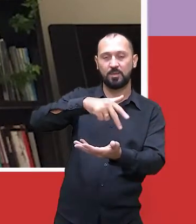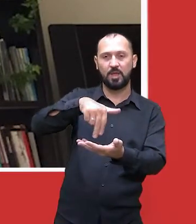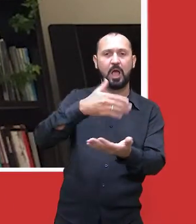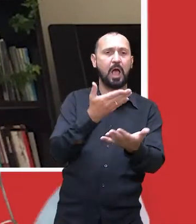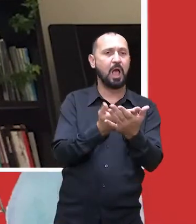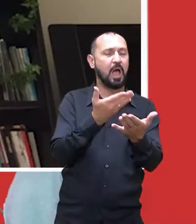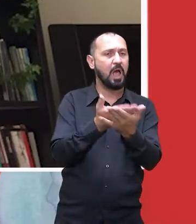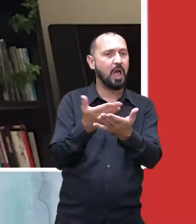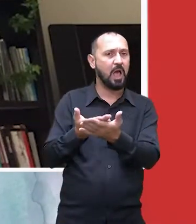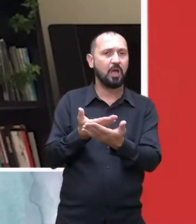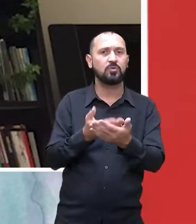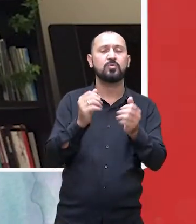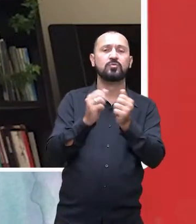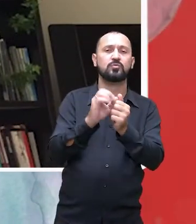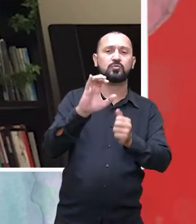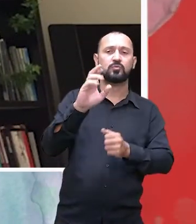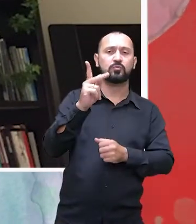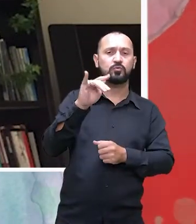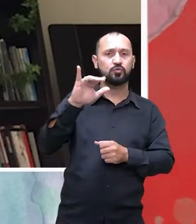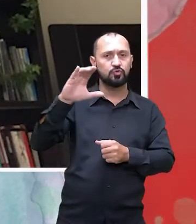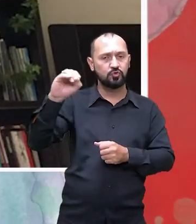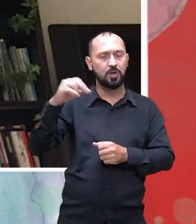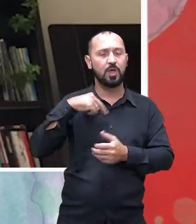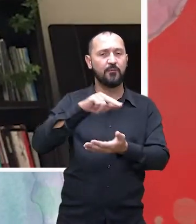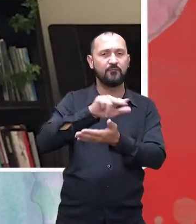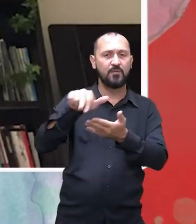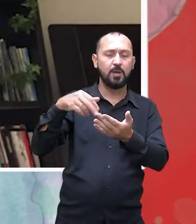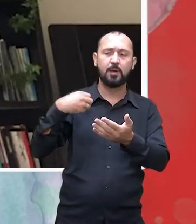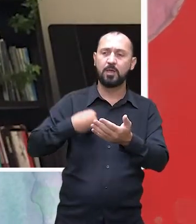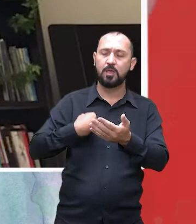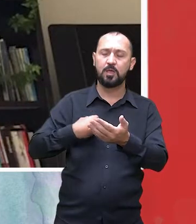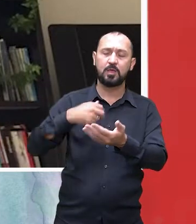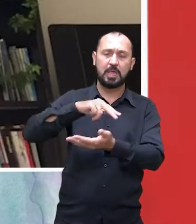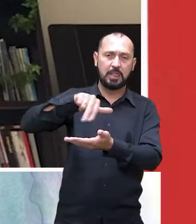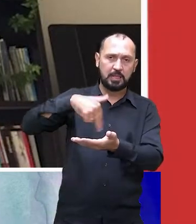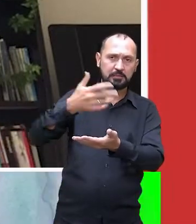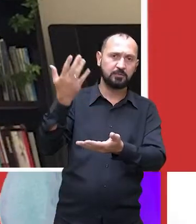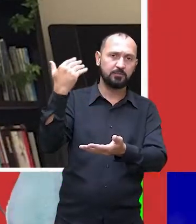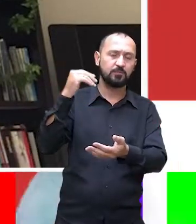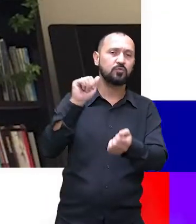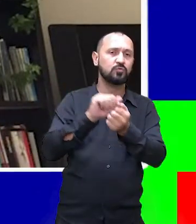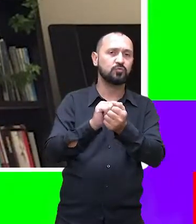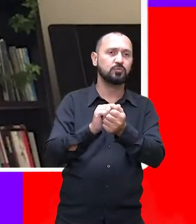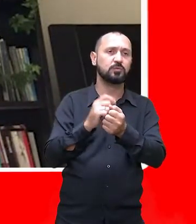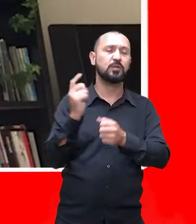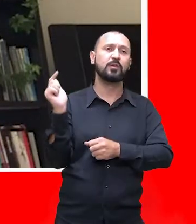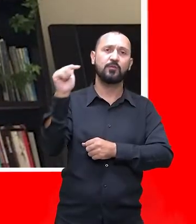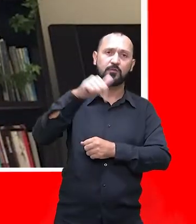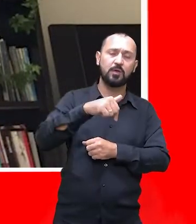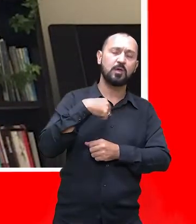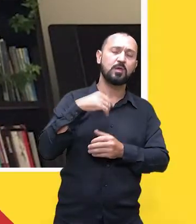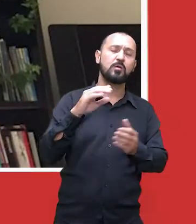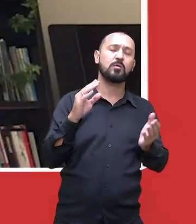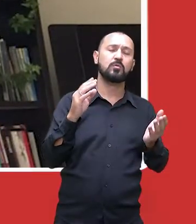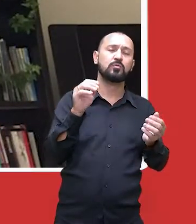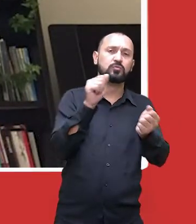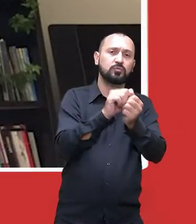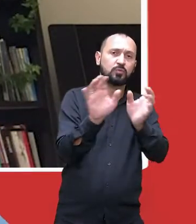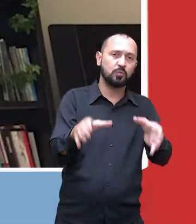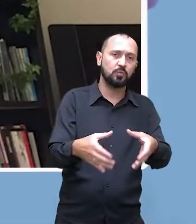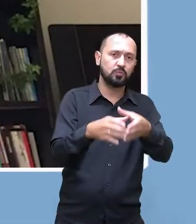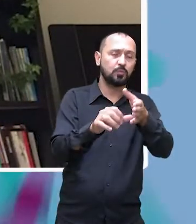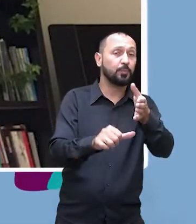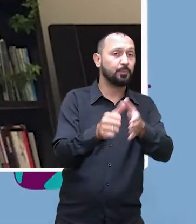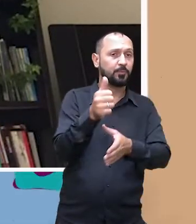dancei, fiz aulas, estudei com o Chico Neller e com várias pessoas que dançavam, que vieram ser do primeiro elenco